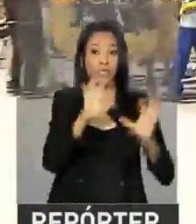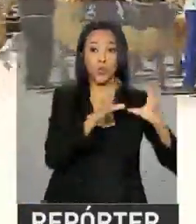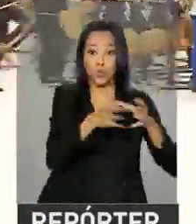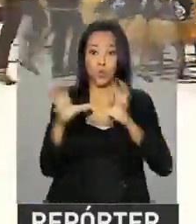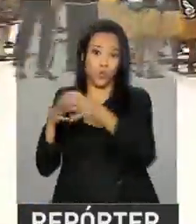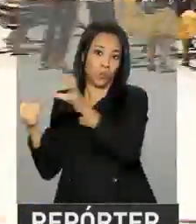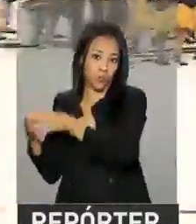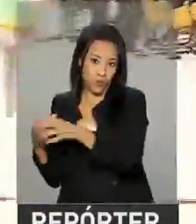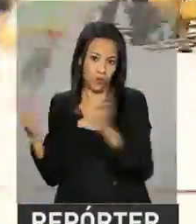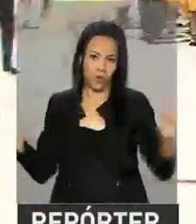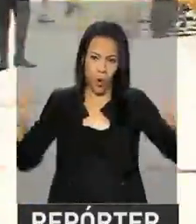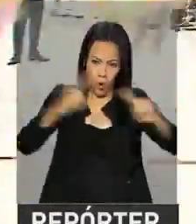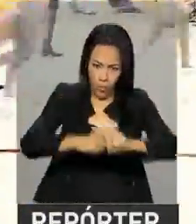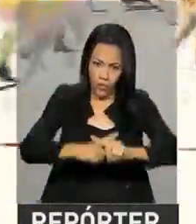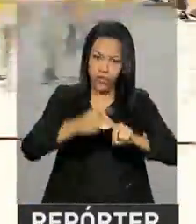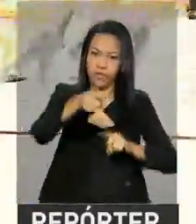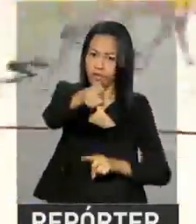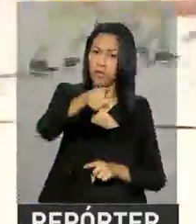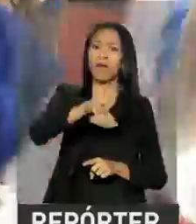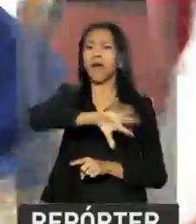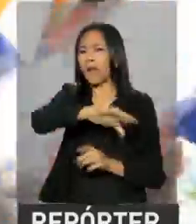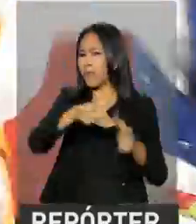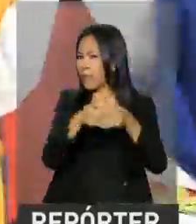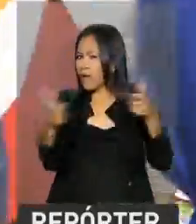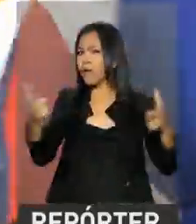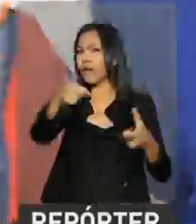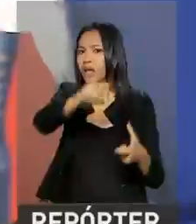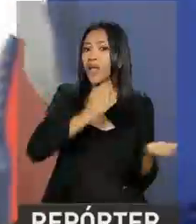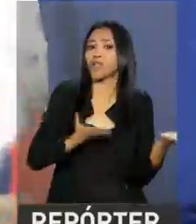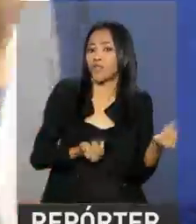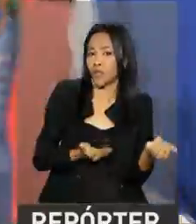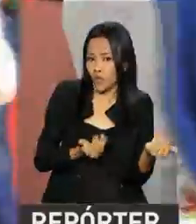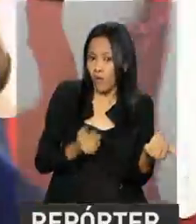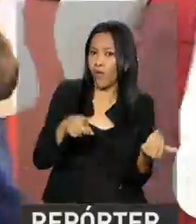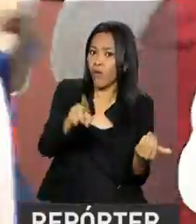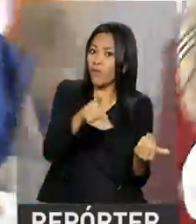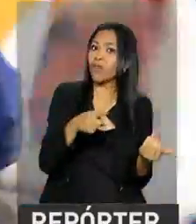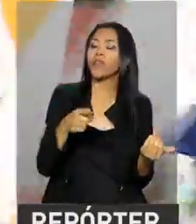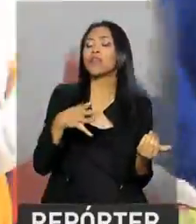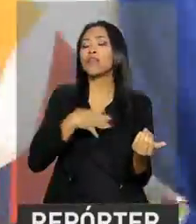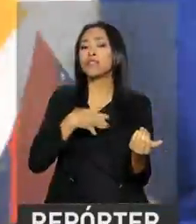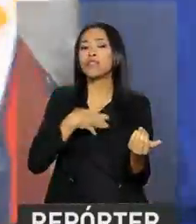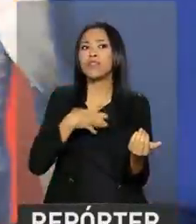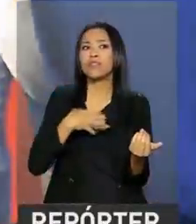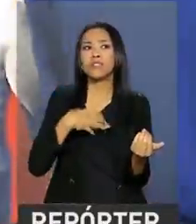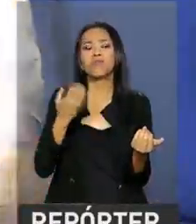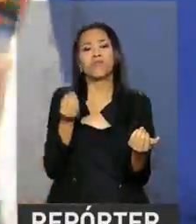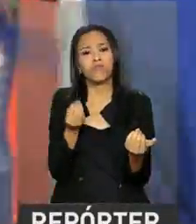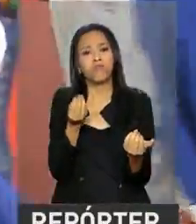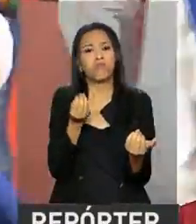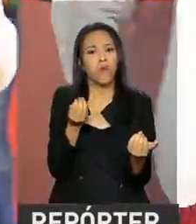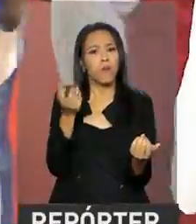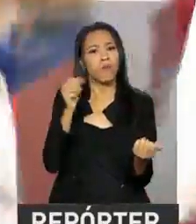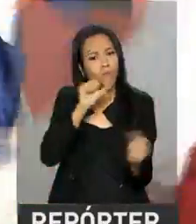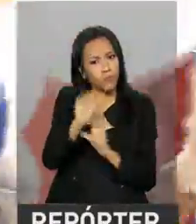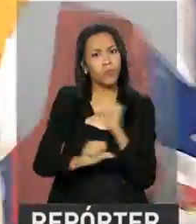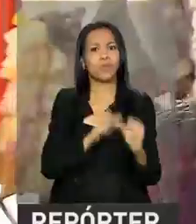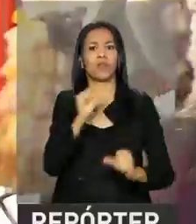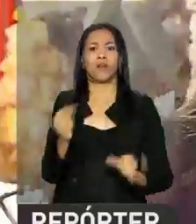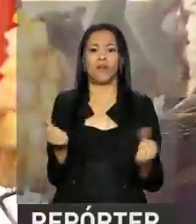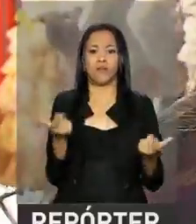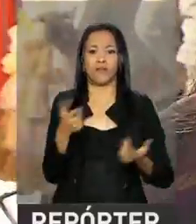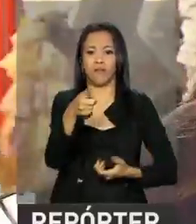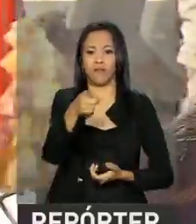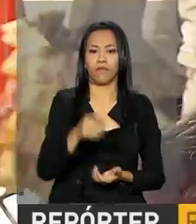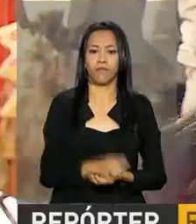competições. Em muitos casos, são jovens de periferia que encontram nesse tipo de arte uma forma de mudar a realidade.